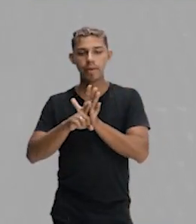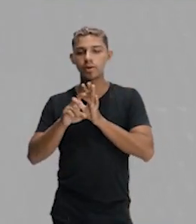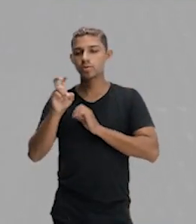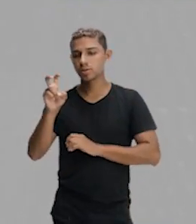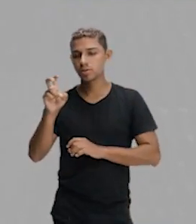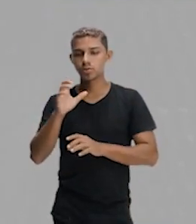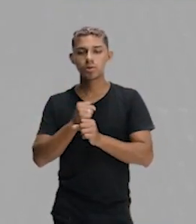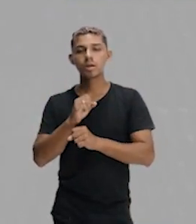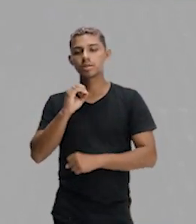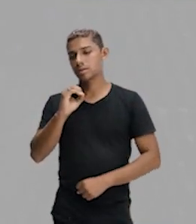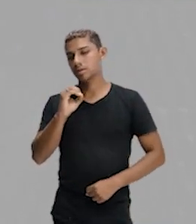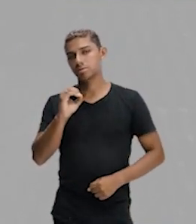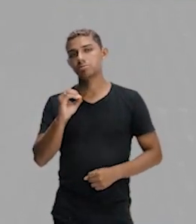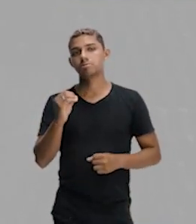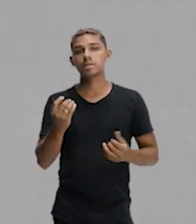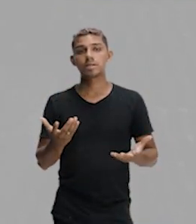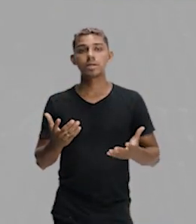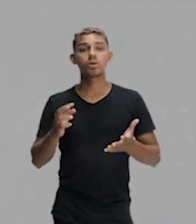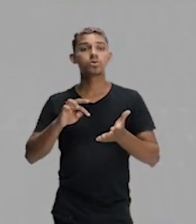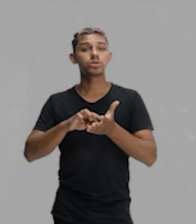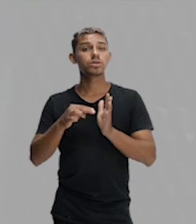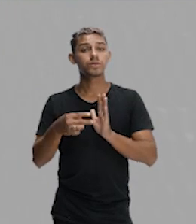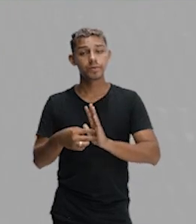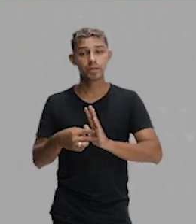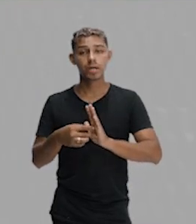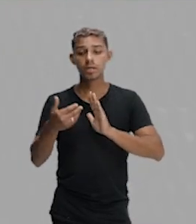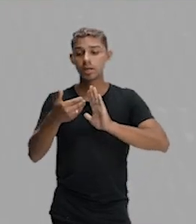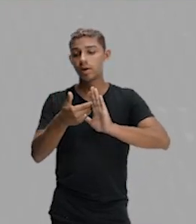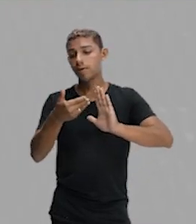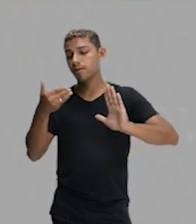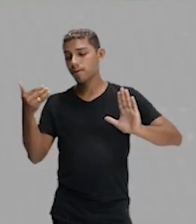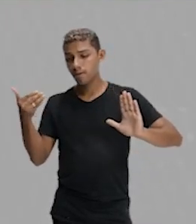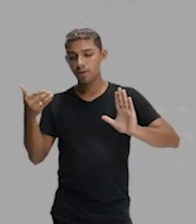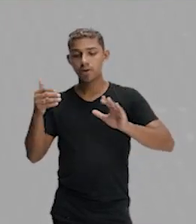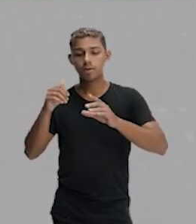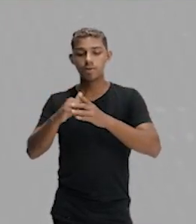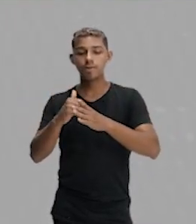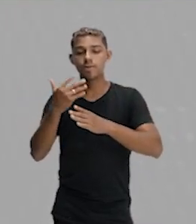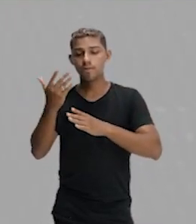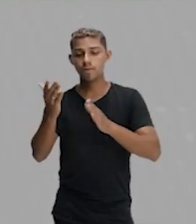seguinte, quer dizer que fora das placas,